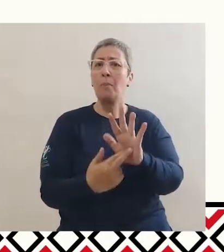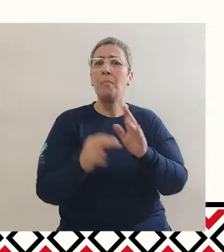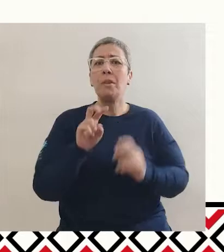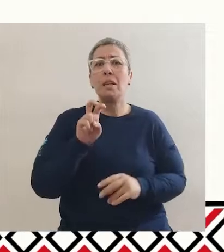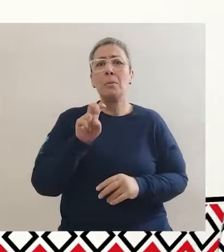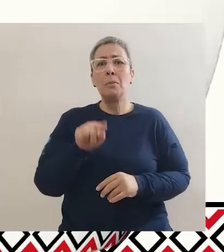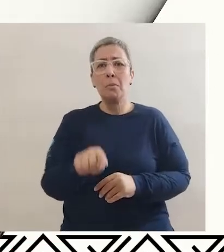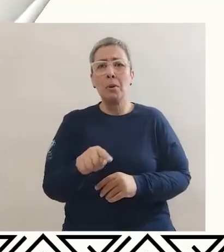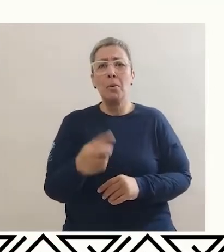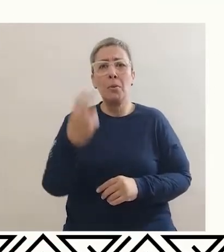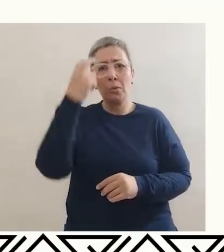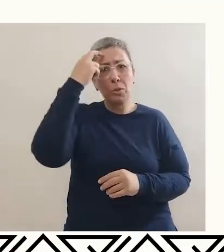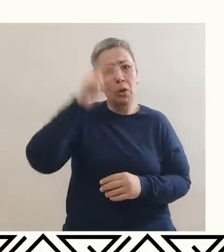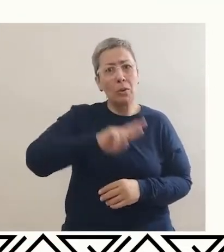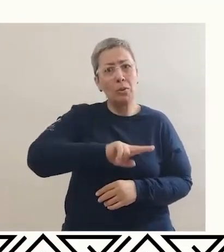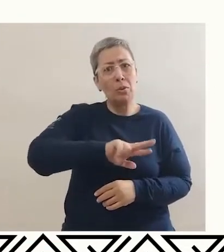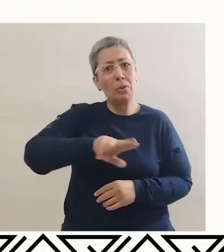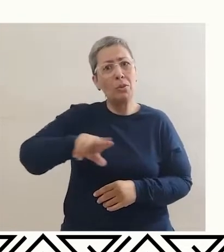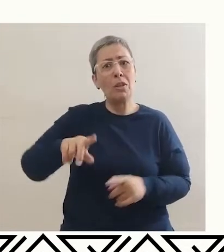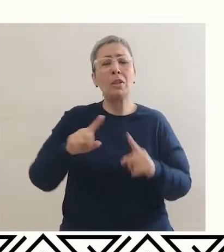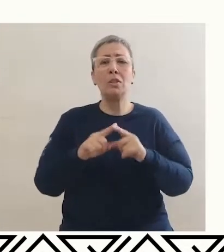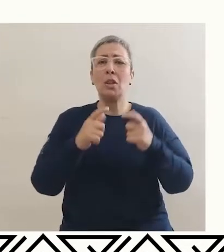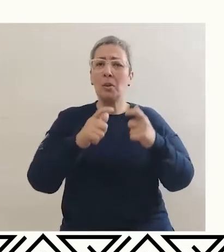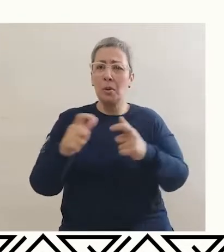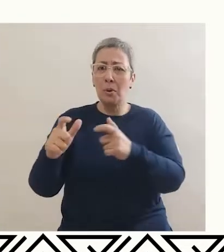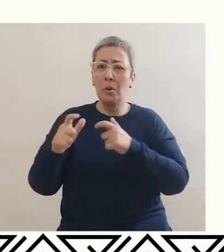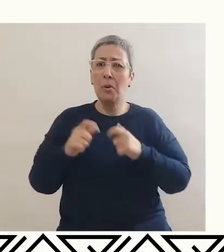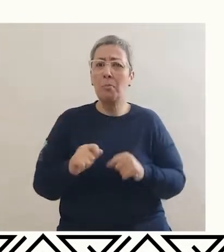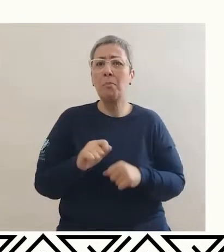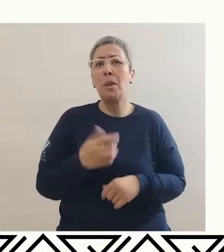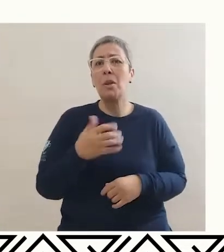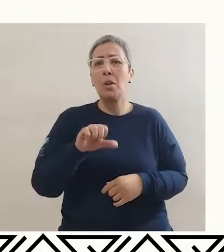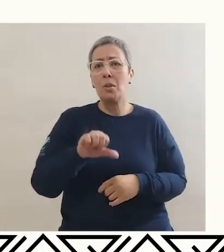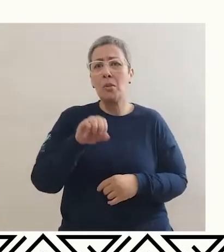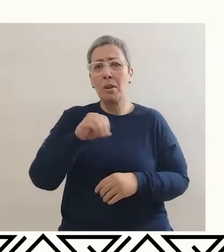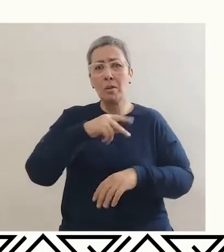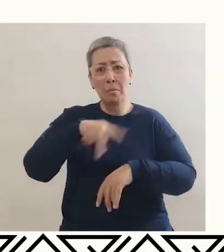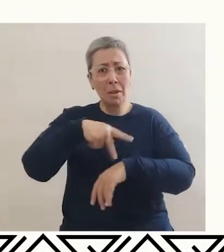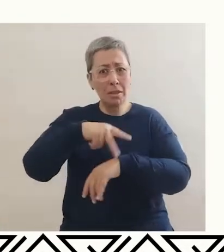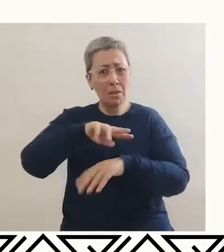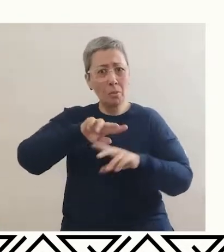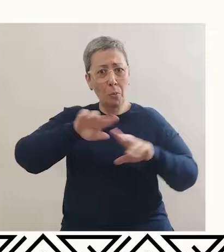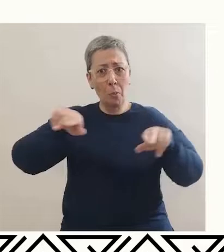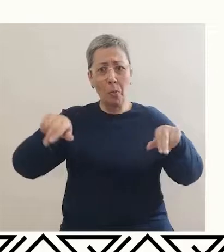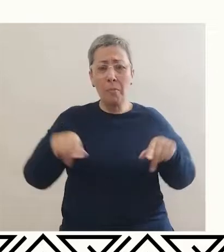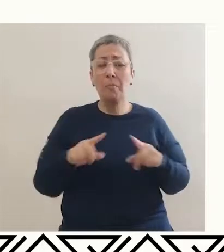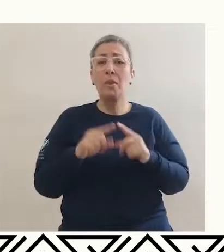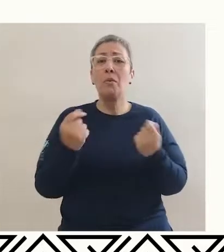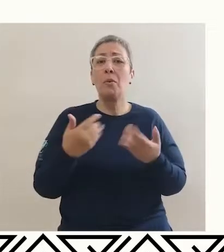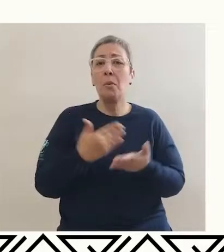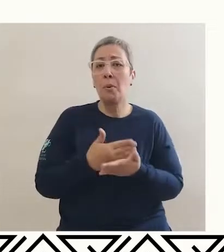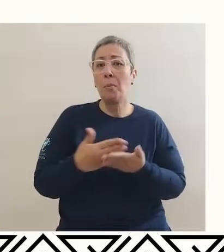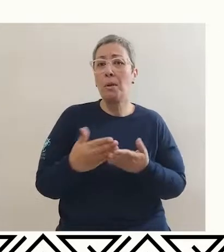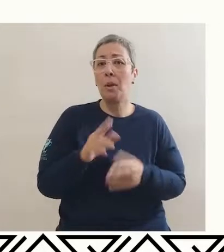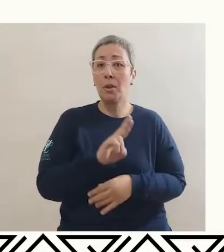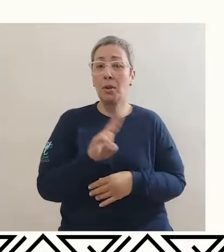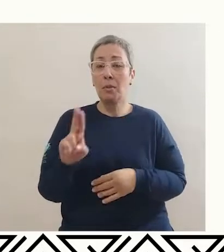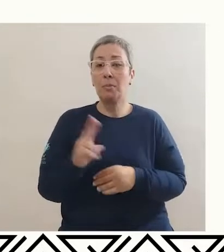Vocês sabiam que atualmente existem de 370 a 500 milhões de indígenas no